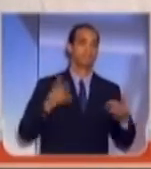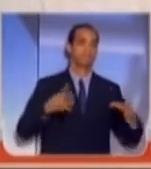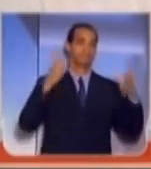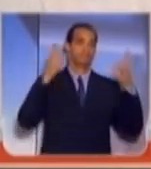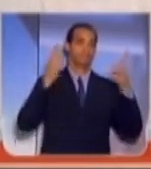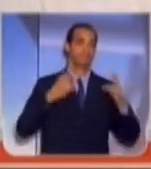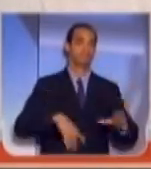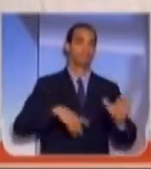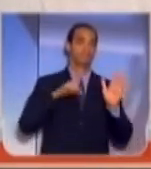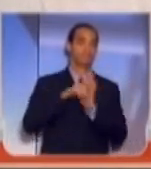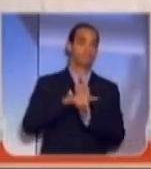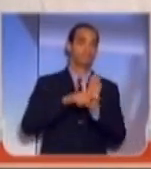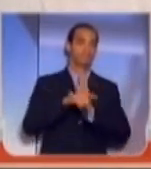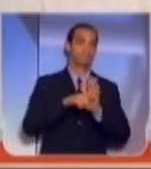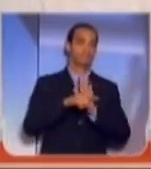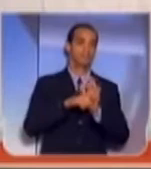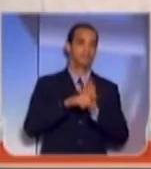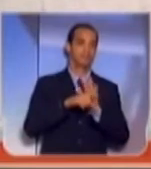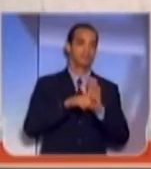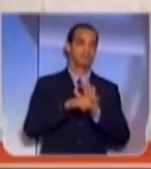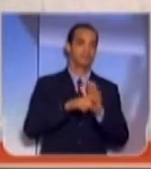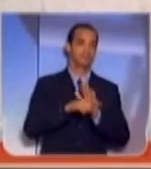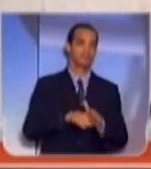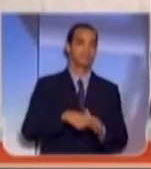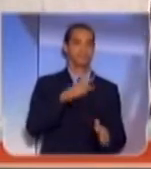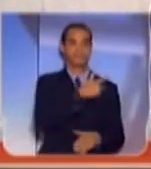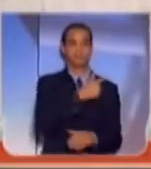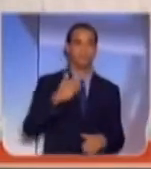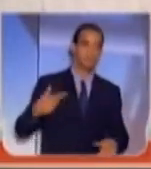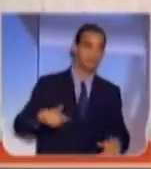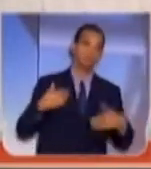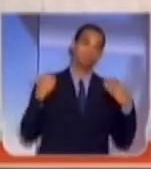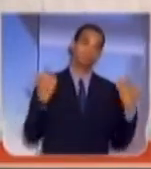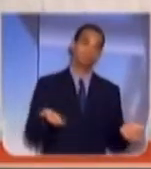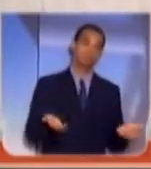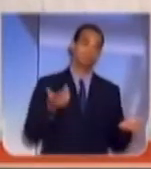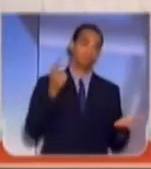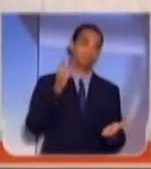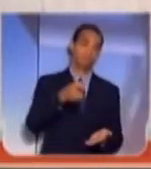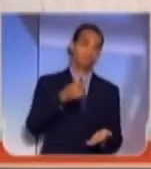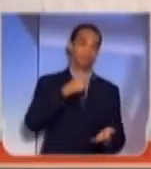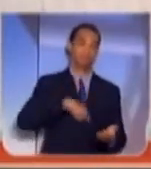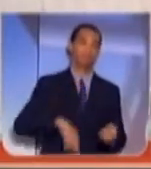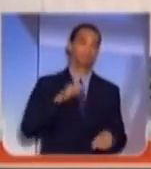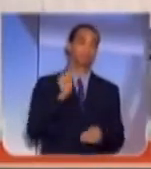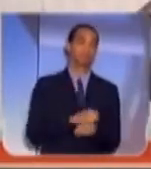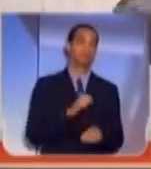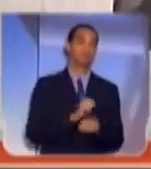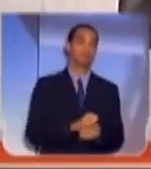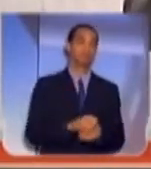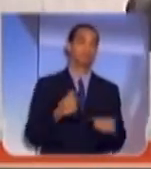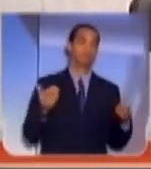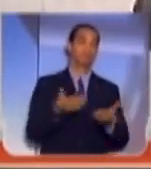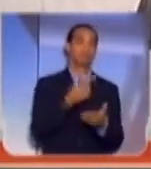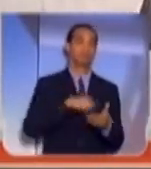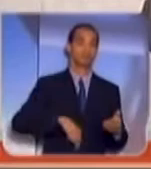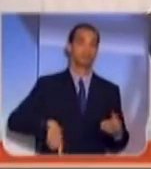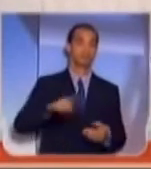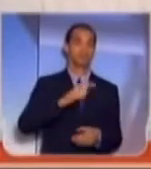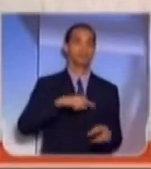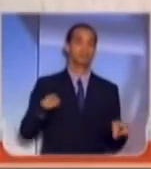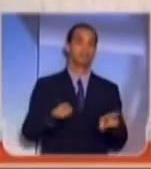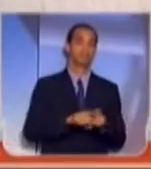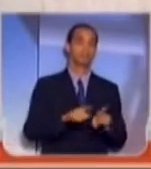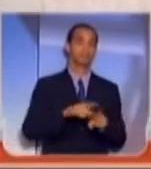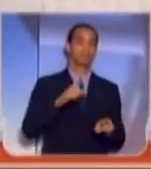cows pesquisadores científicos seu presidente Então é isso que nós esperamos nesse momento e isso que nós